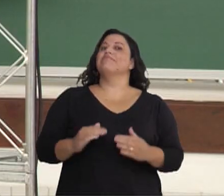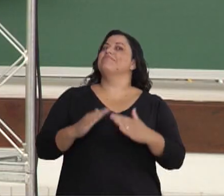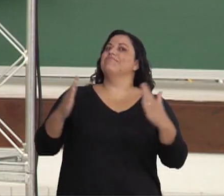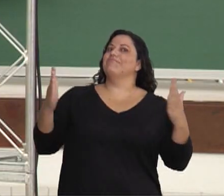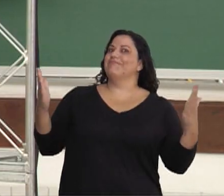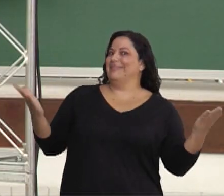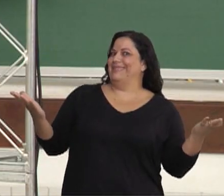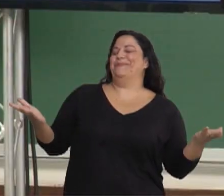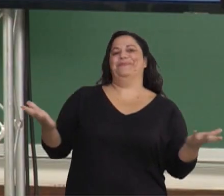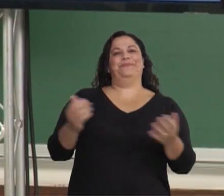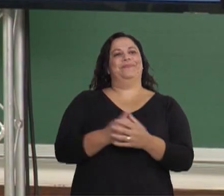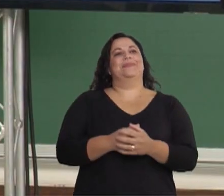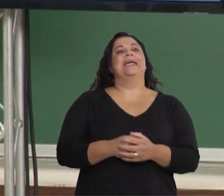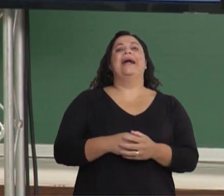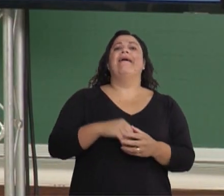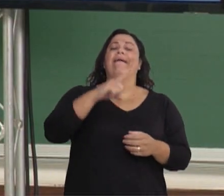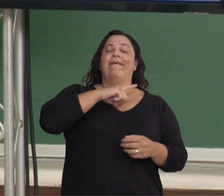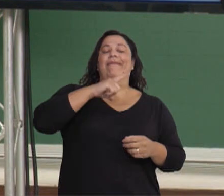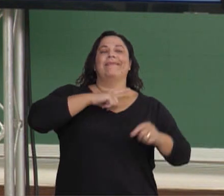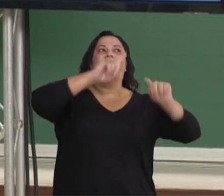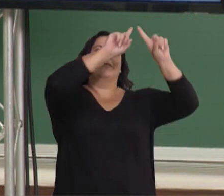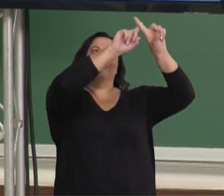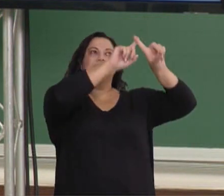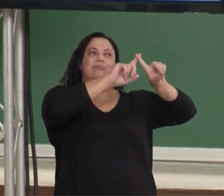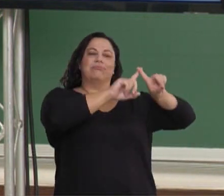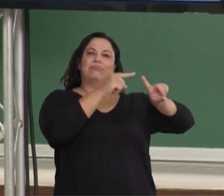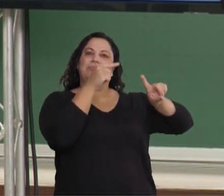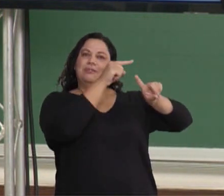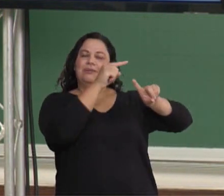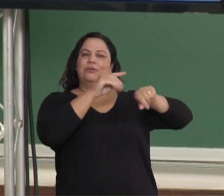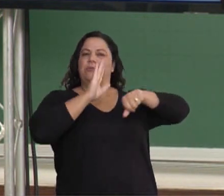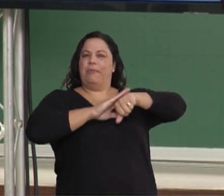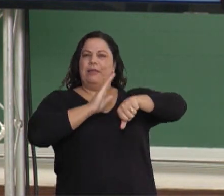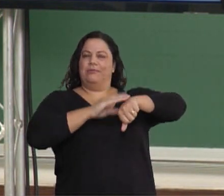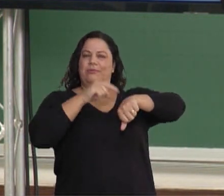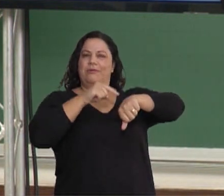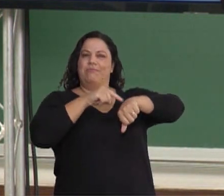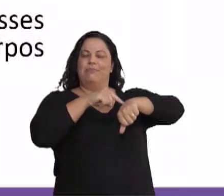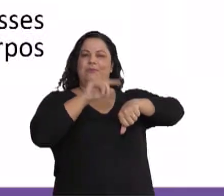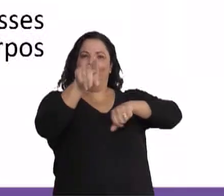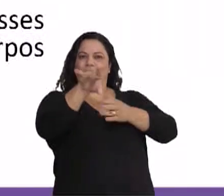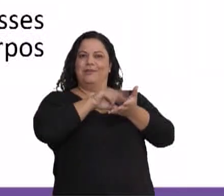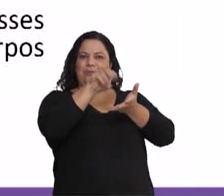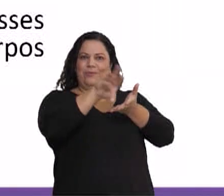Então, pessoal, temos também as alternativas. Então, mais um tempinho para vocês copiarem aí.